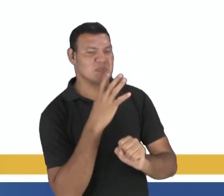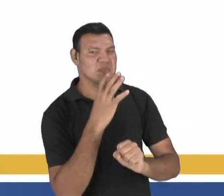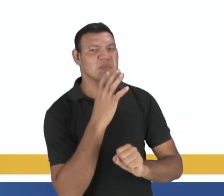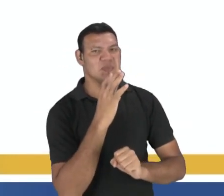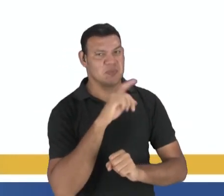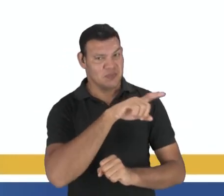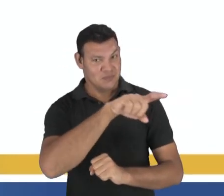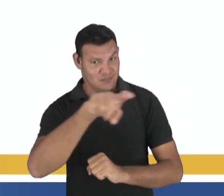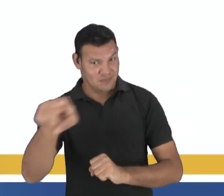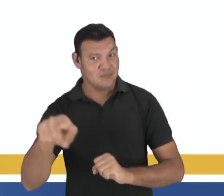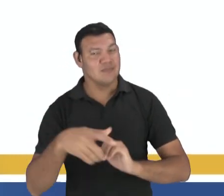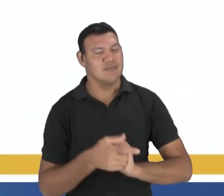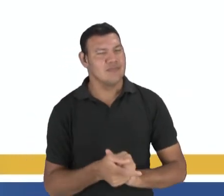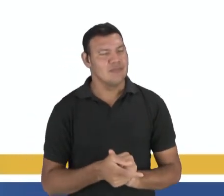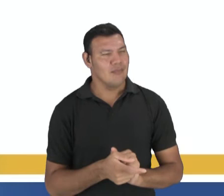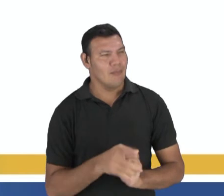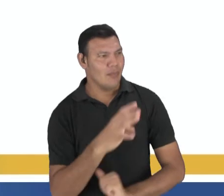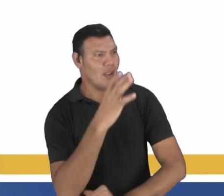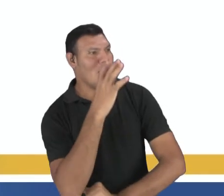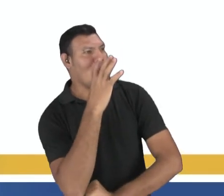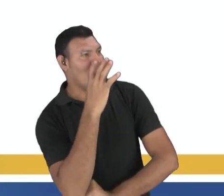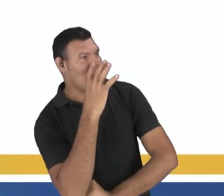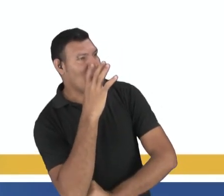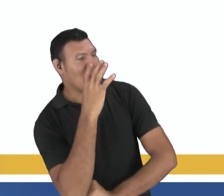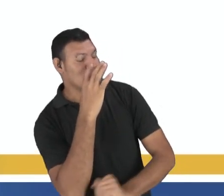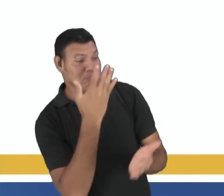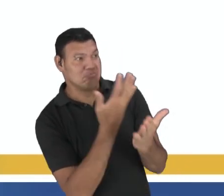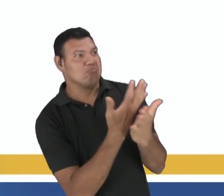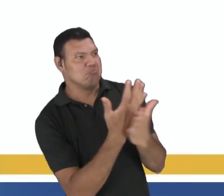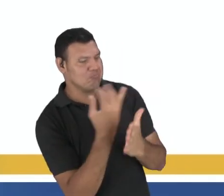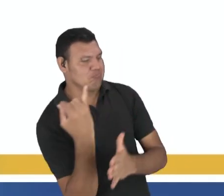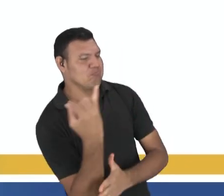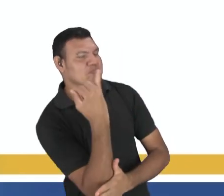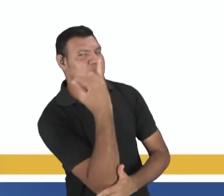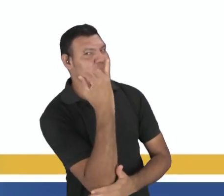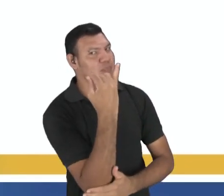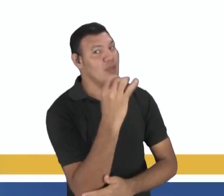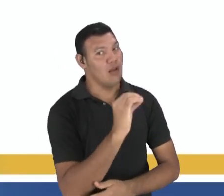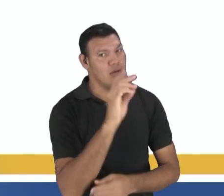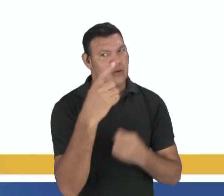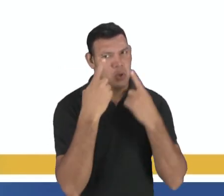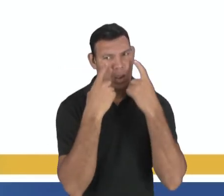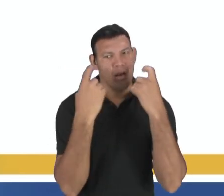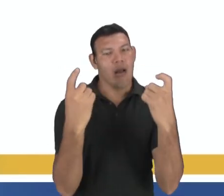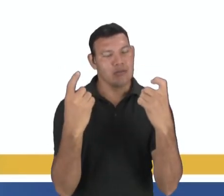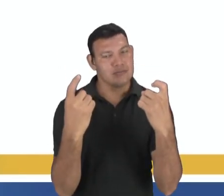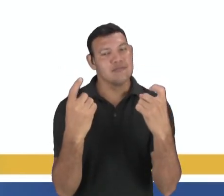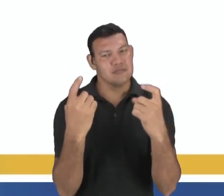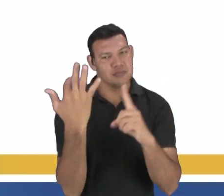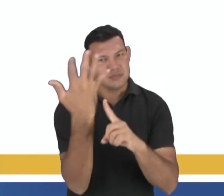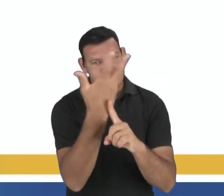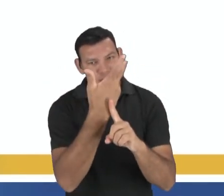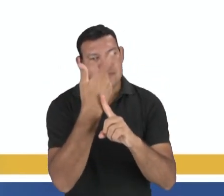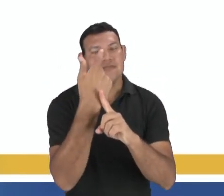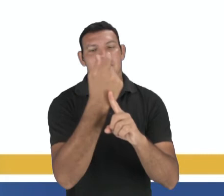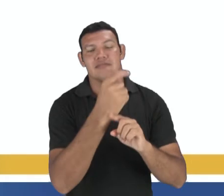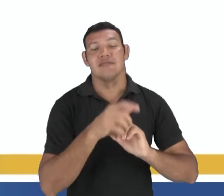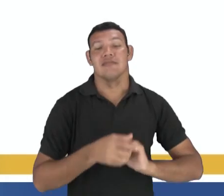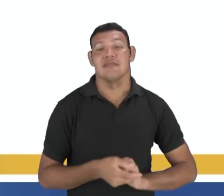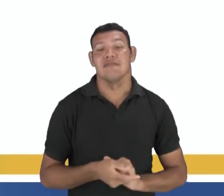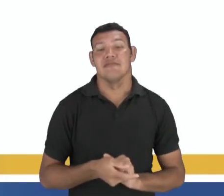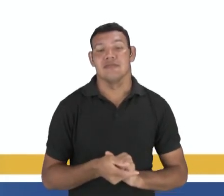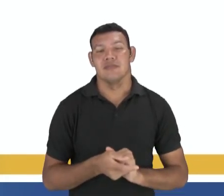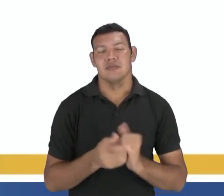escultura, muito conhecida por alunos que apreciam esse tipo de aula, né? Ou que se interessam pelo mundo